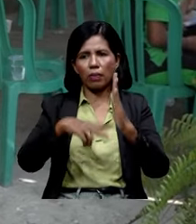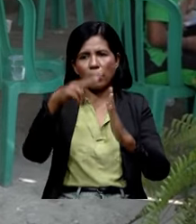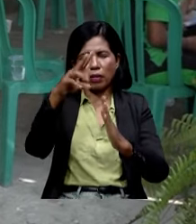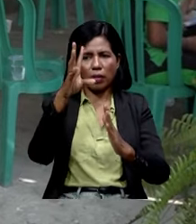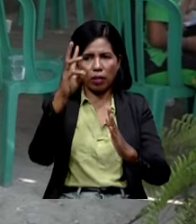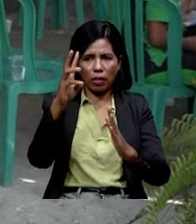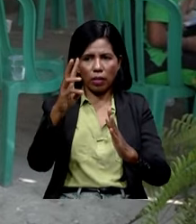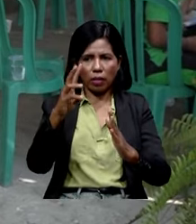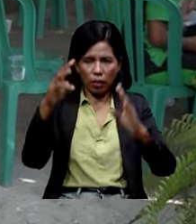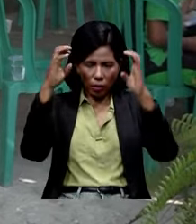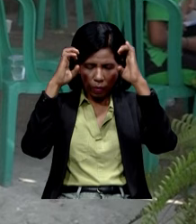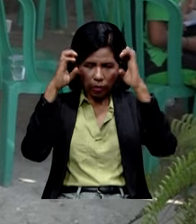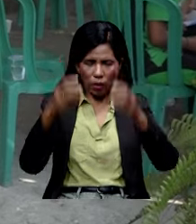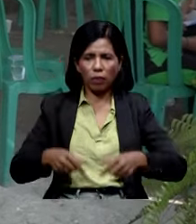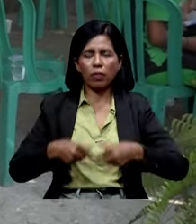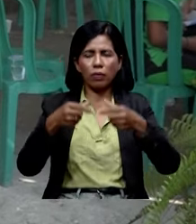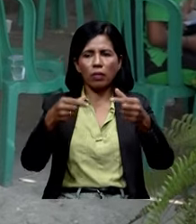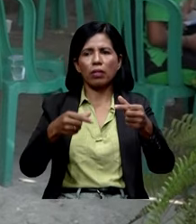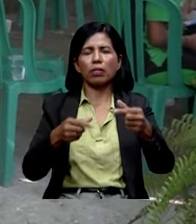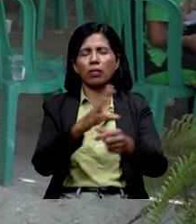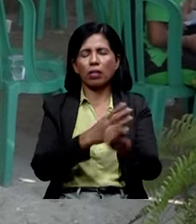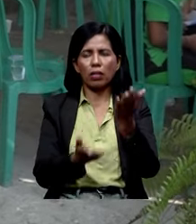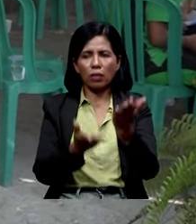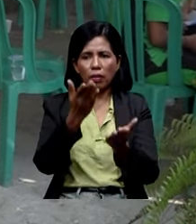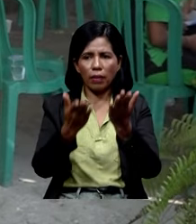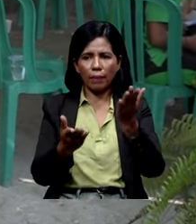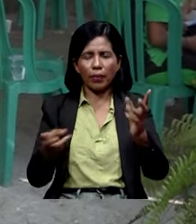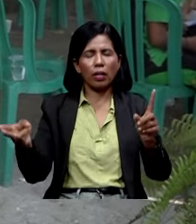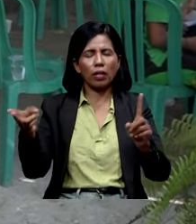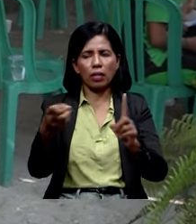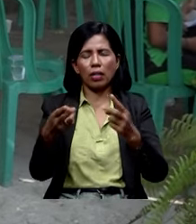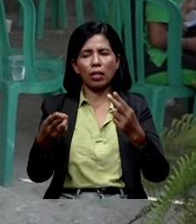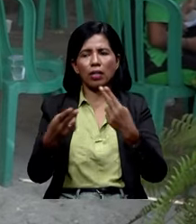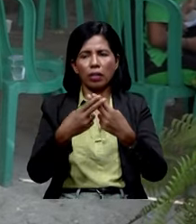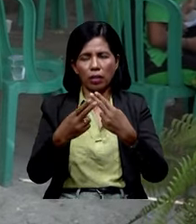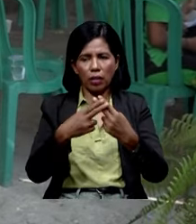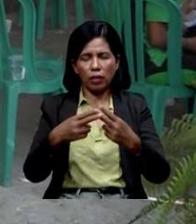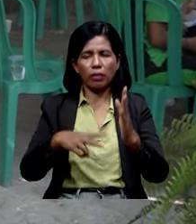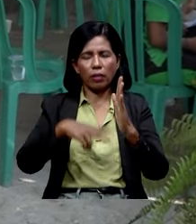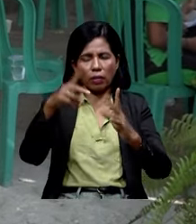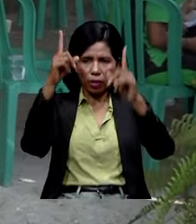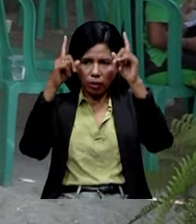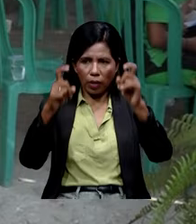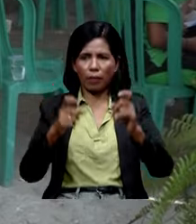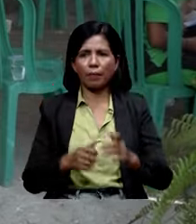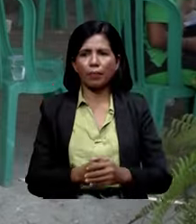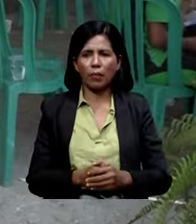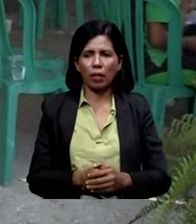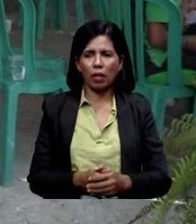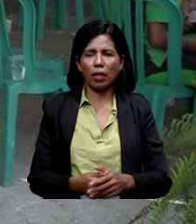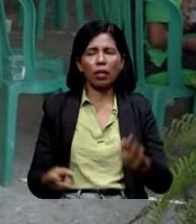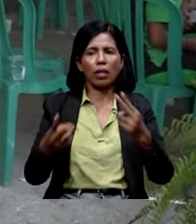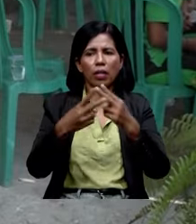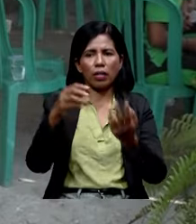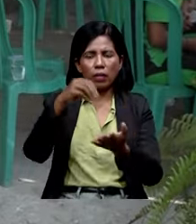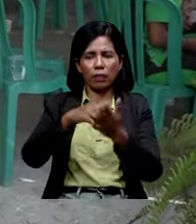maka fo nilai sa edukasi hatu to sira kalkula ide ne ori kalkula fal ba iha valor exam iha ami exam ne bahang de exam ne sira kalkula fal ori